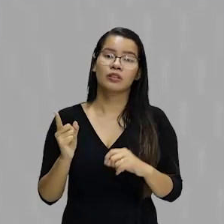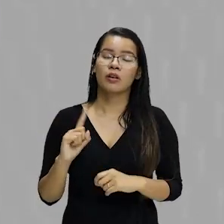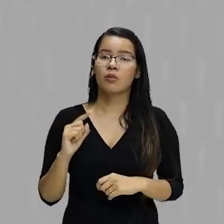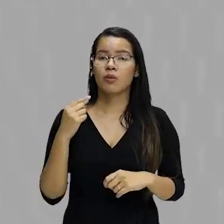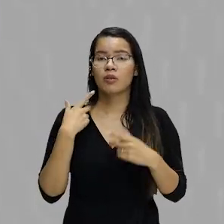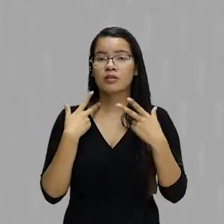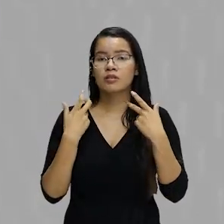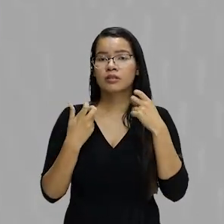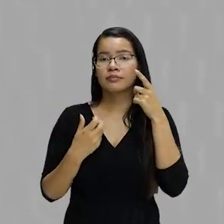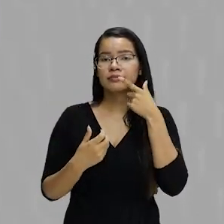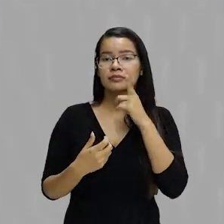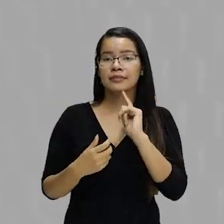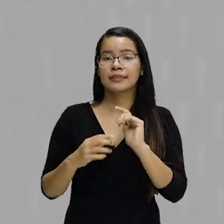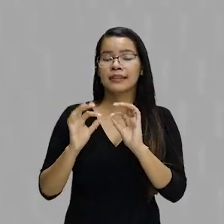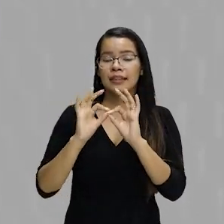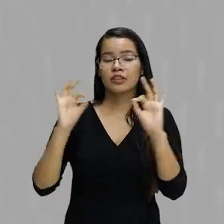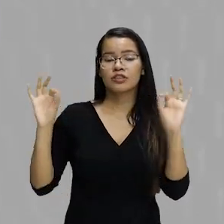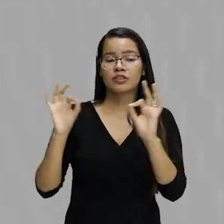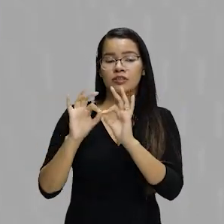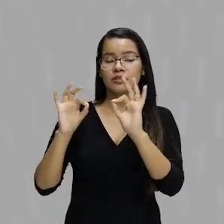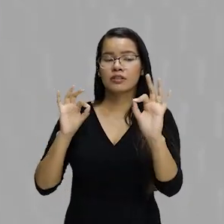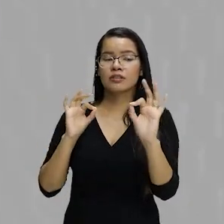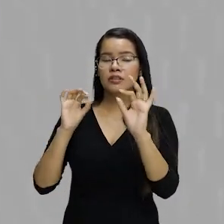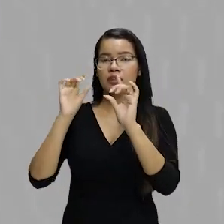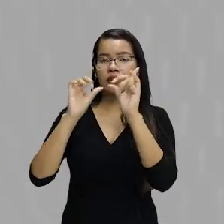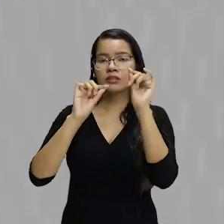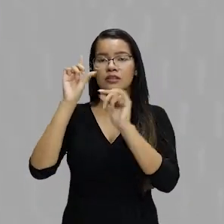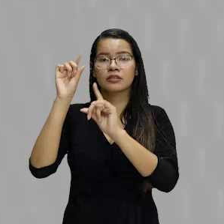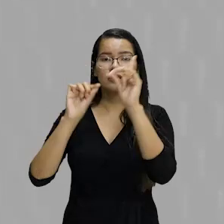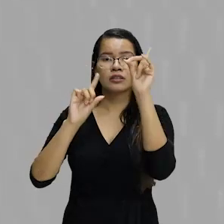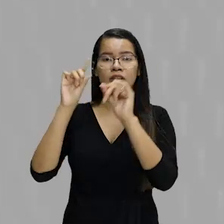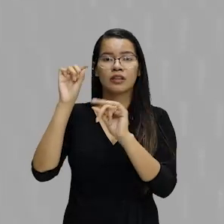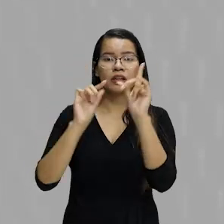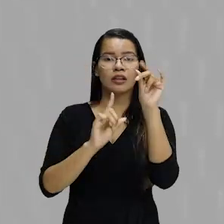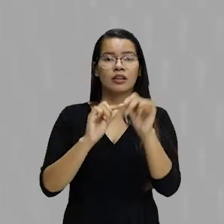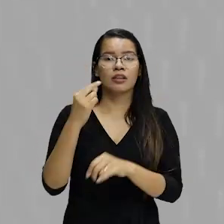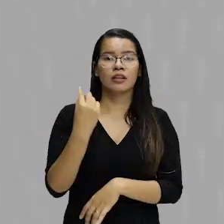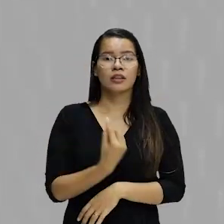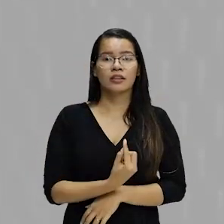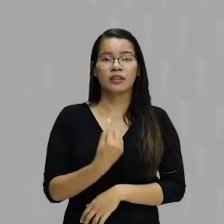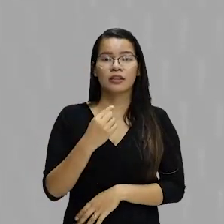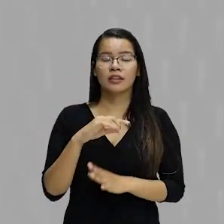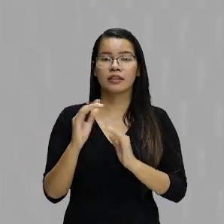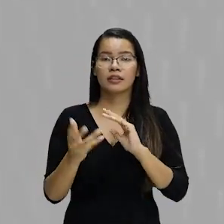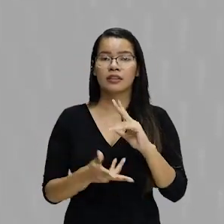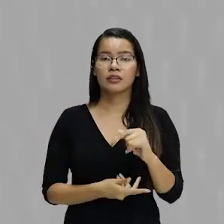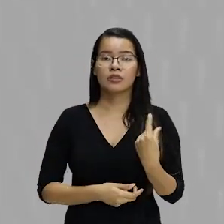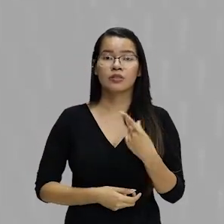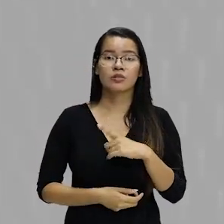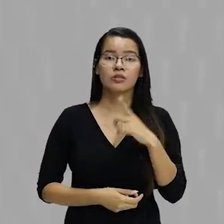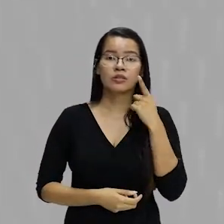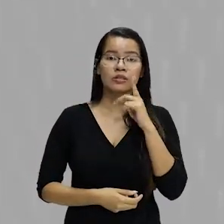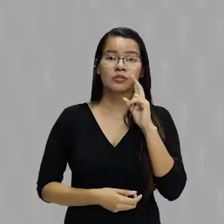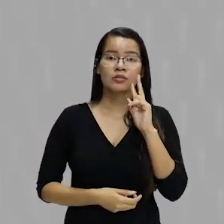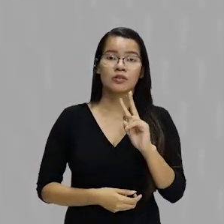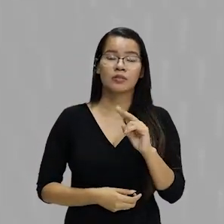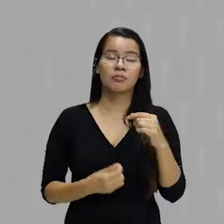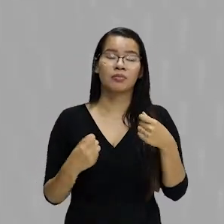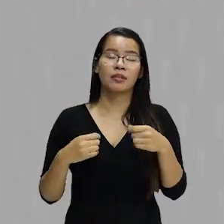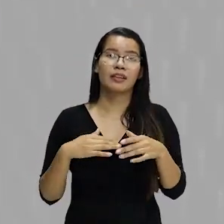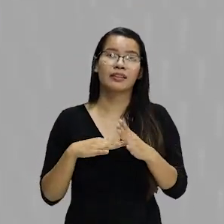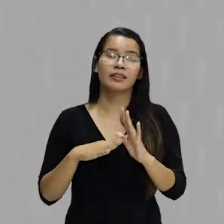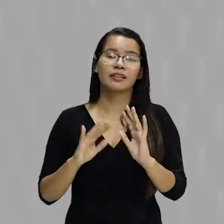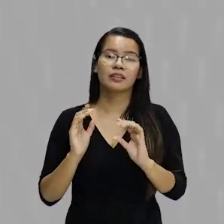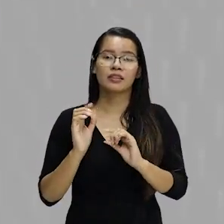distância entre as estrelas, certo? Aqui da Terra nós conseguimos ver aqui a estrela, nós podemos até fazer algumas